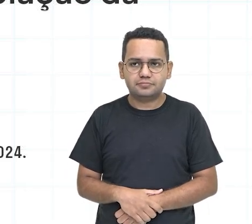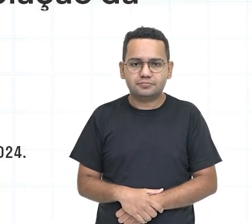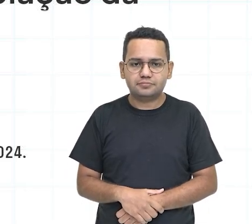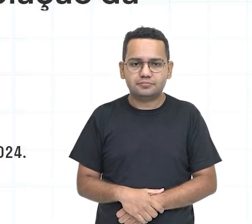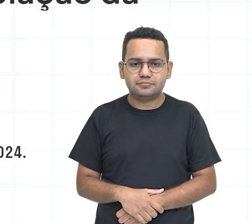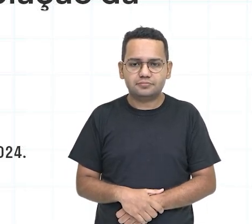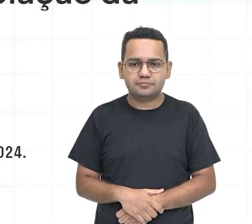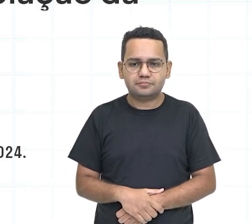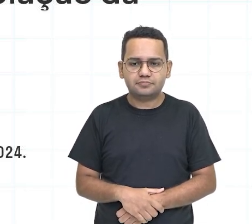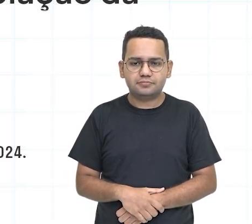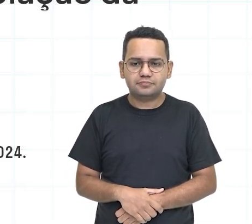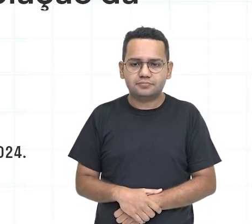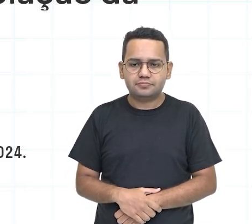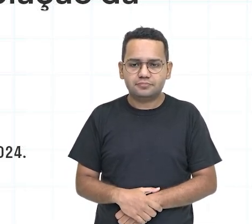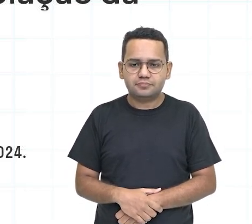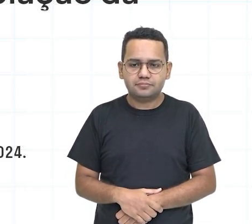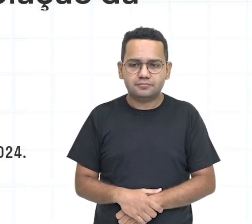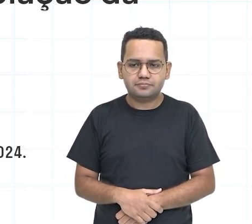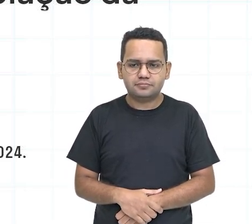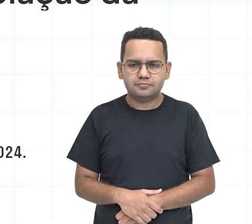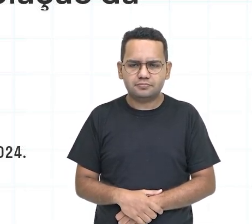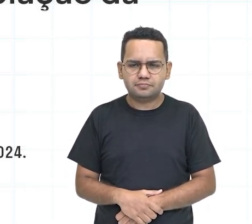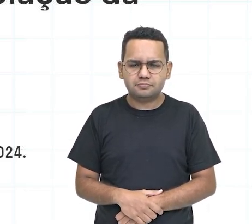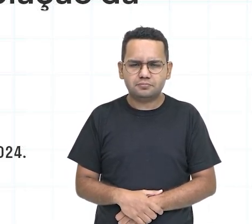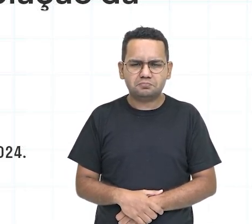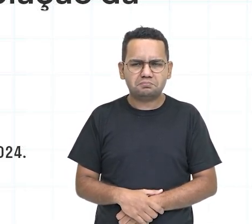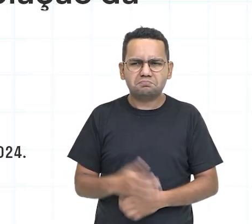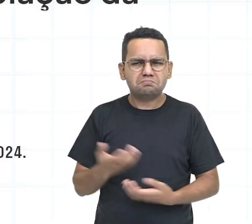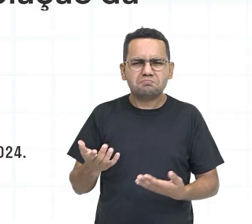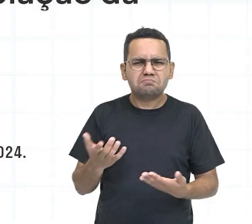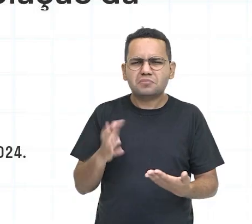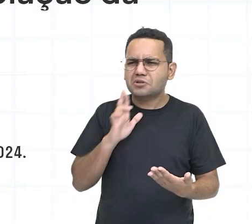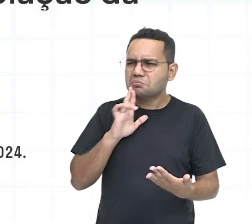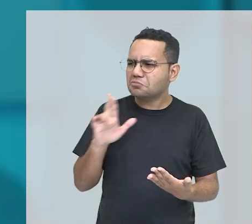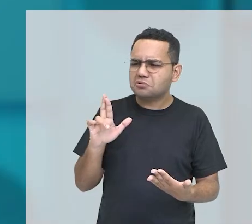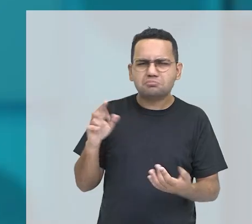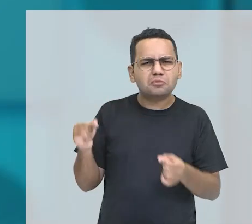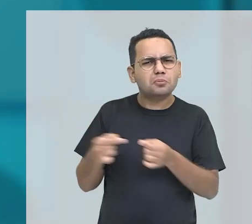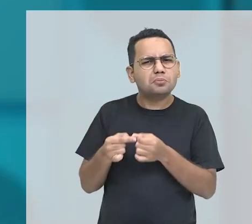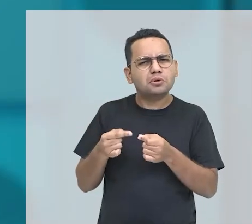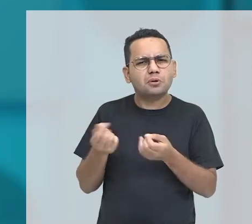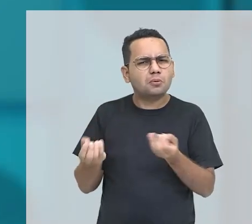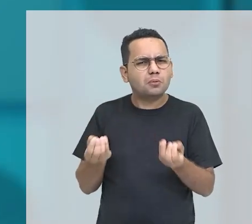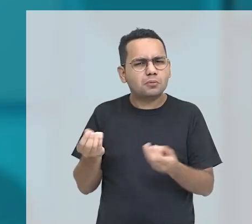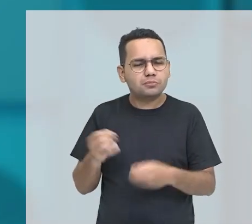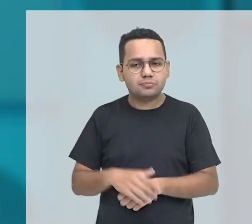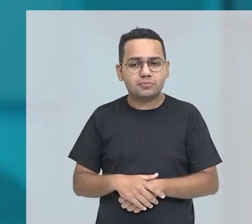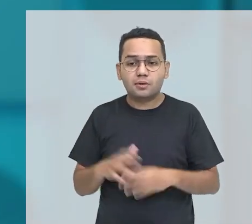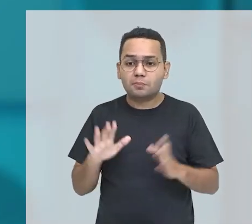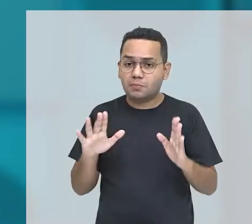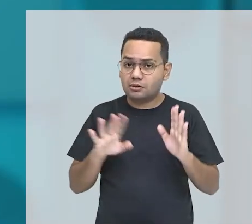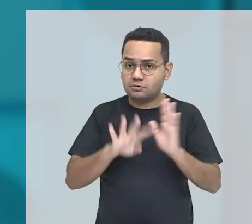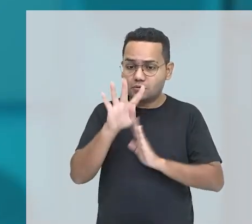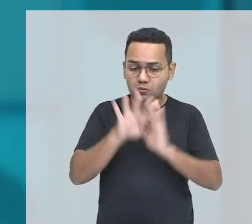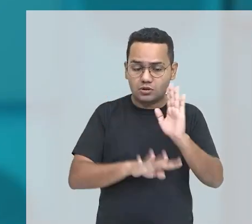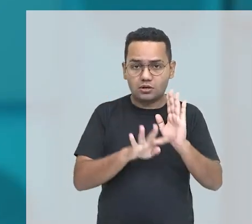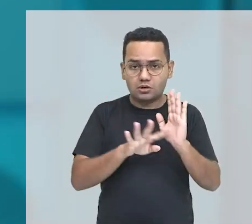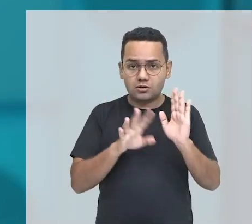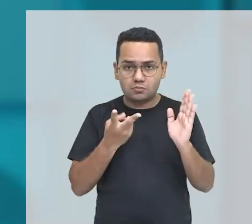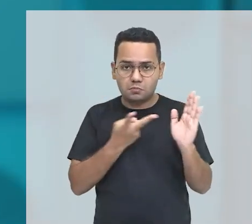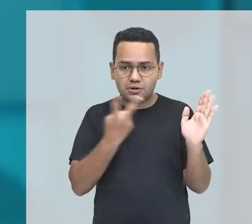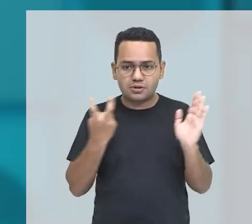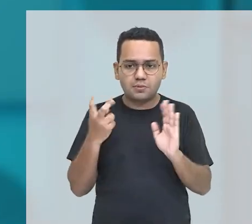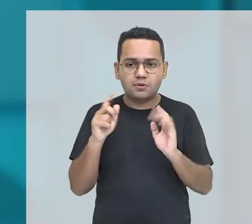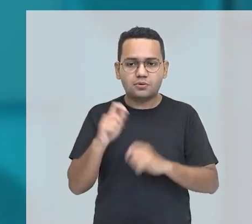exploração econômica. Por que essa resposta? Porque lá durante o texto você pode observar que tinha a palavra control,